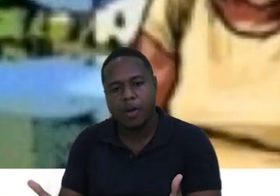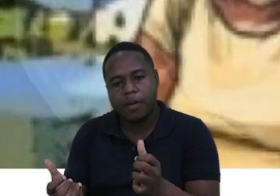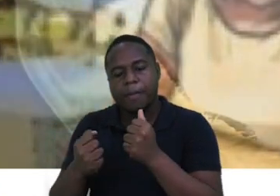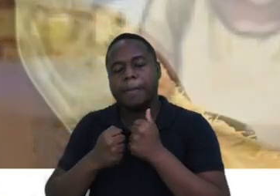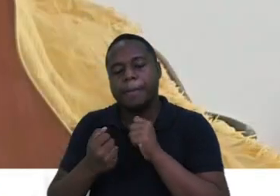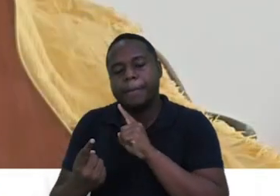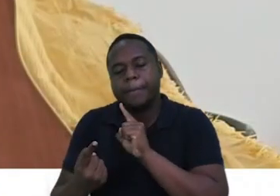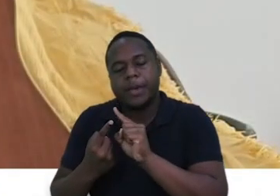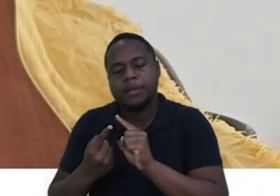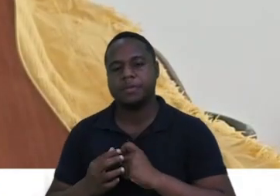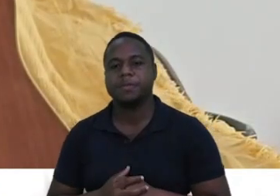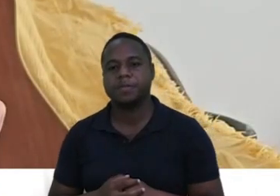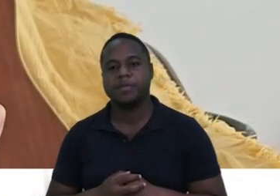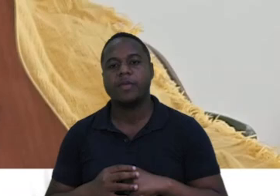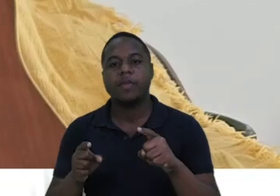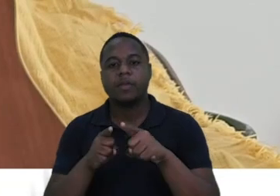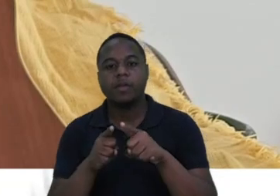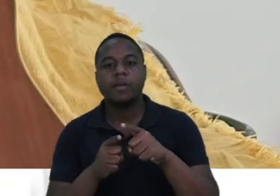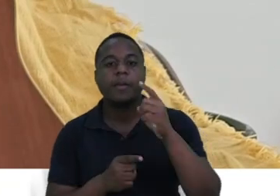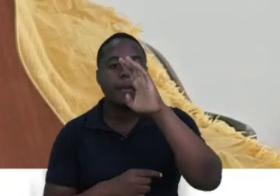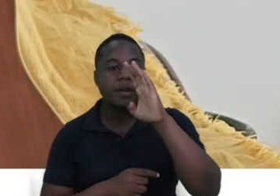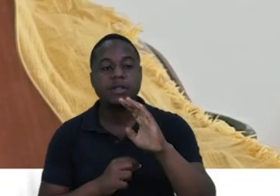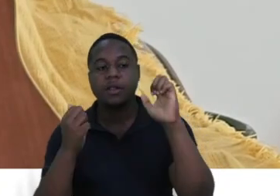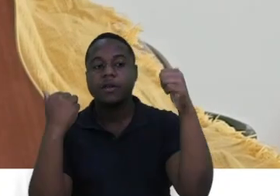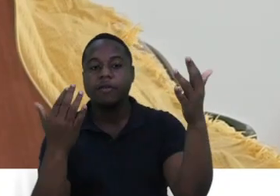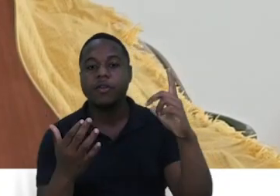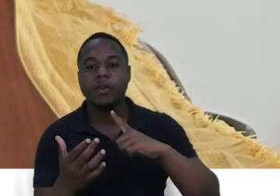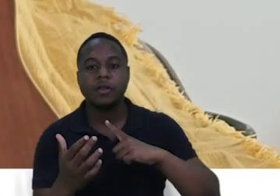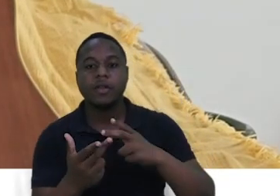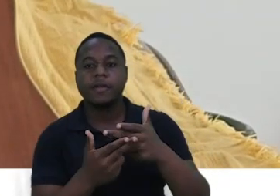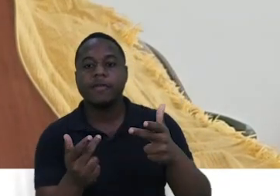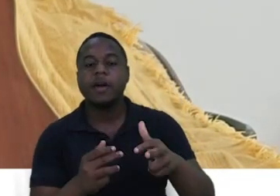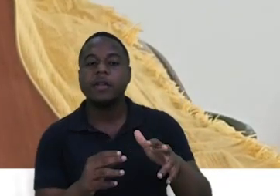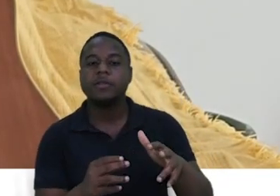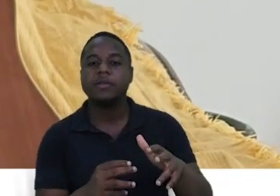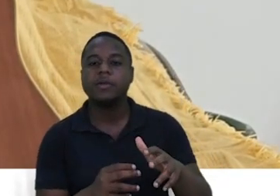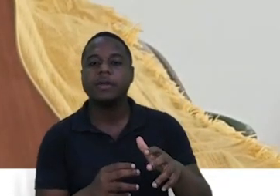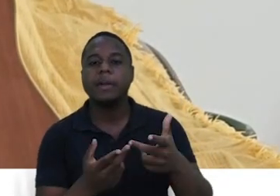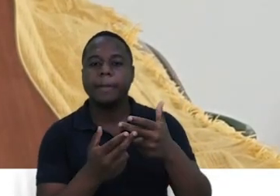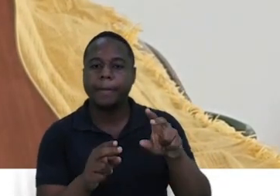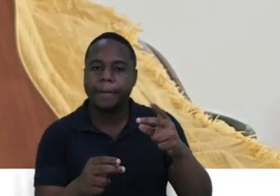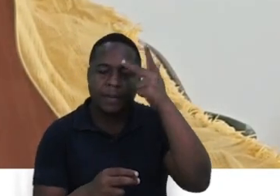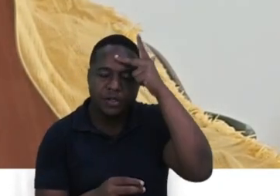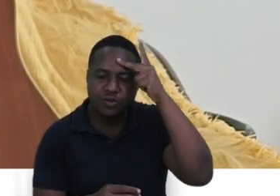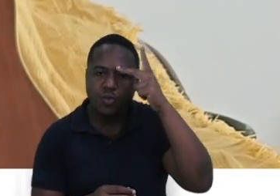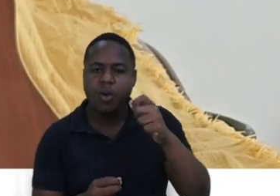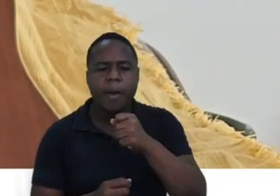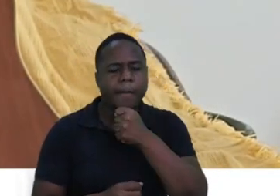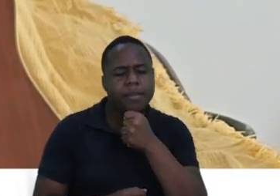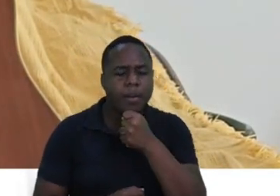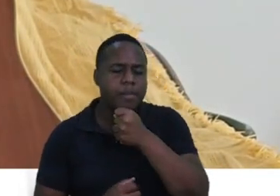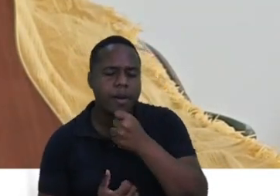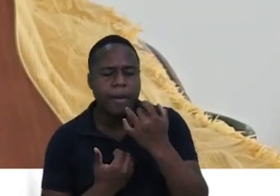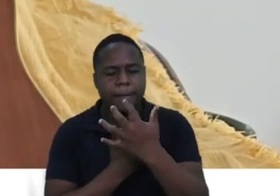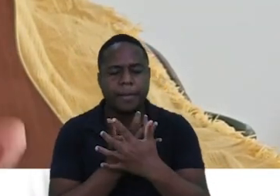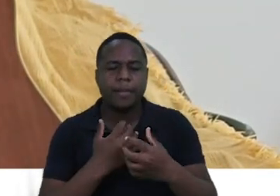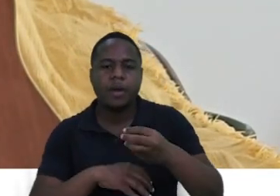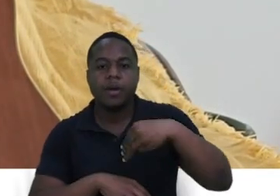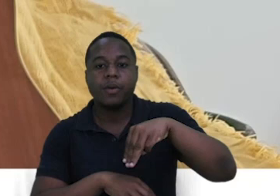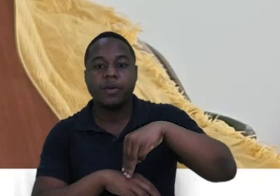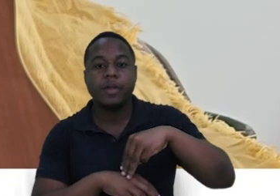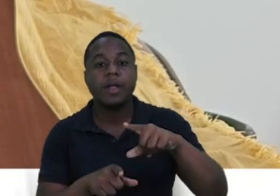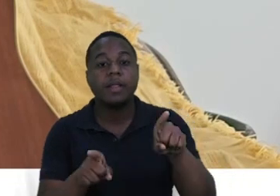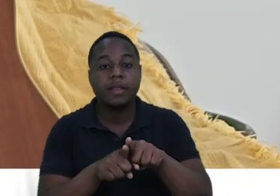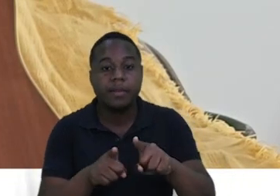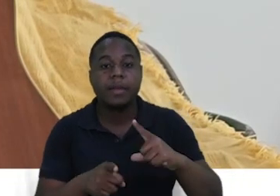de você. Outra coisa que também aproxima muitos brasileiros é o fato de que vários artistas eles também emigram com o objetivo de buscar em outros